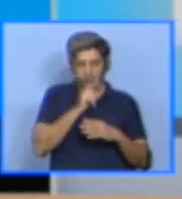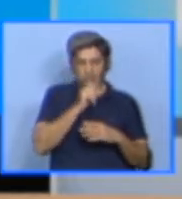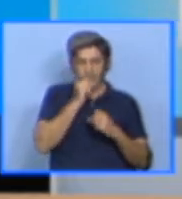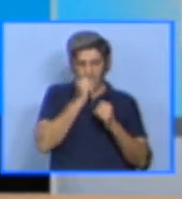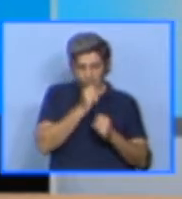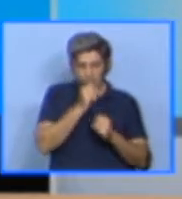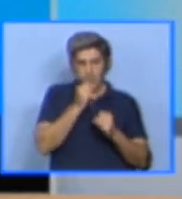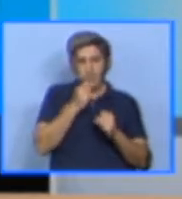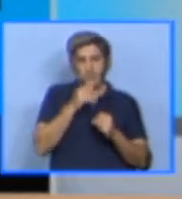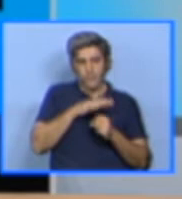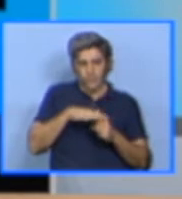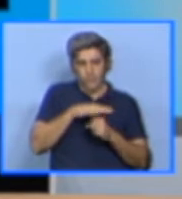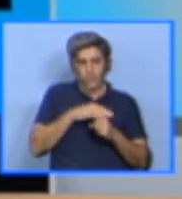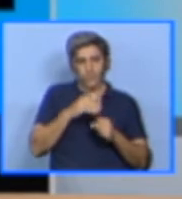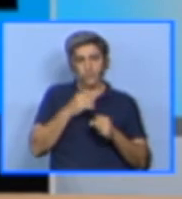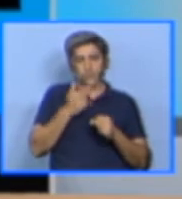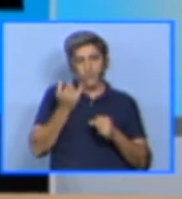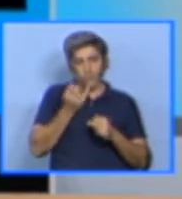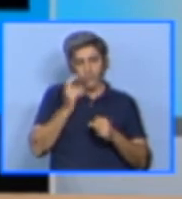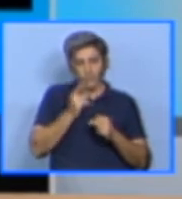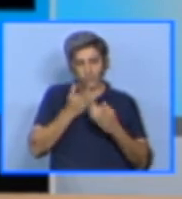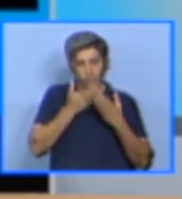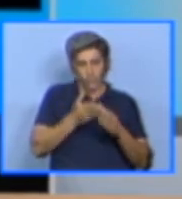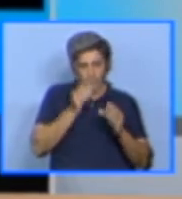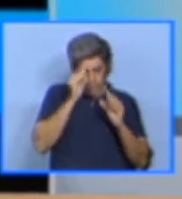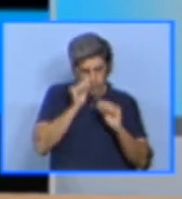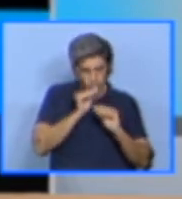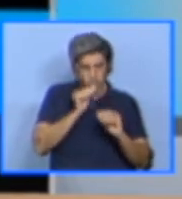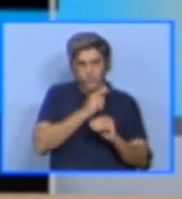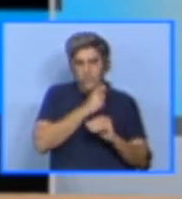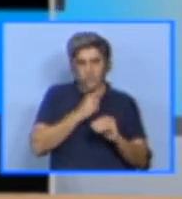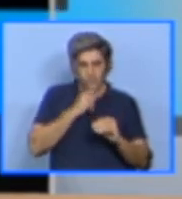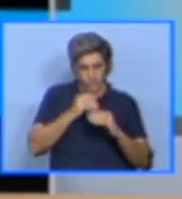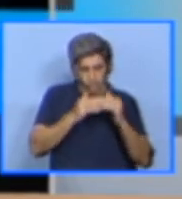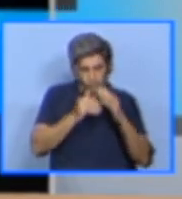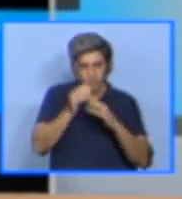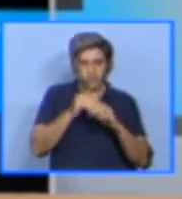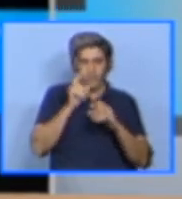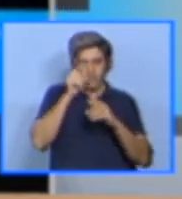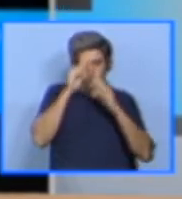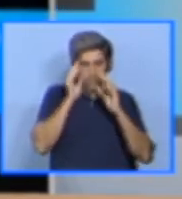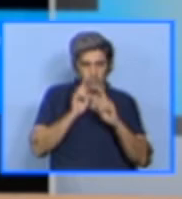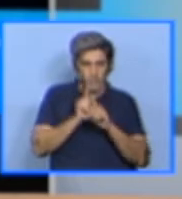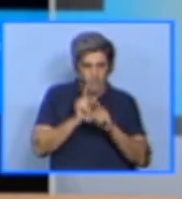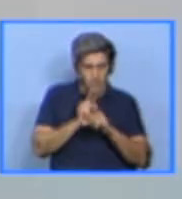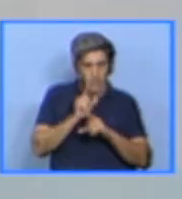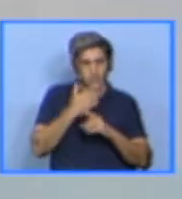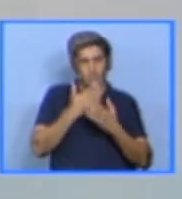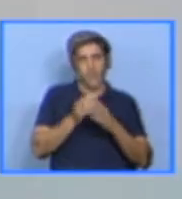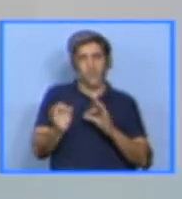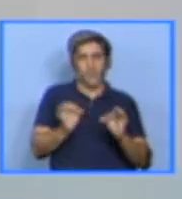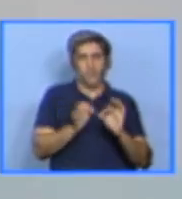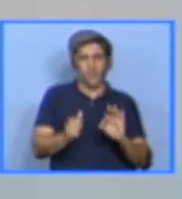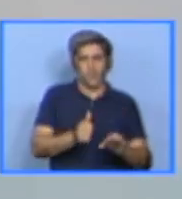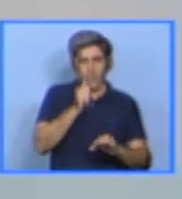fortes componentes da nossa instituição, é ajudar na formação de padres e de irmãs para melhor estarem preparados. E tanto na